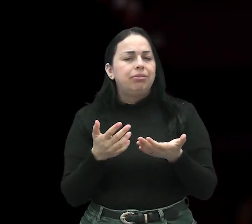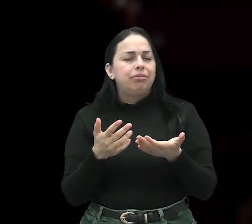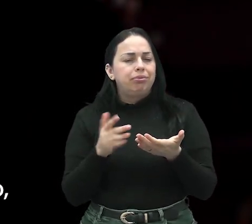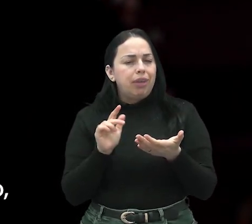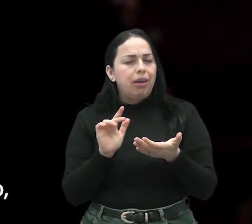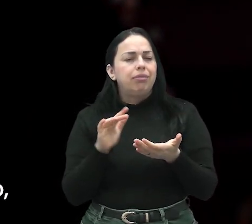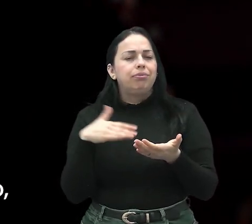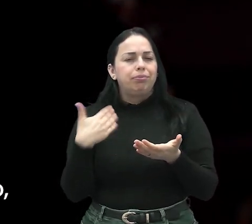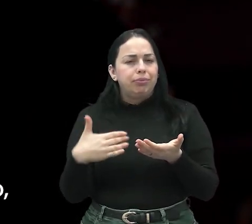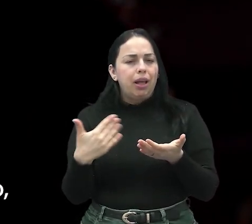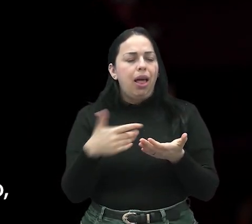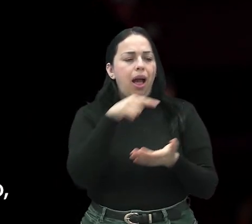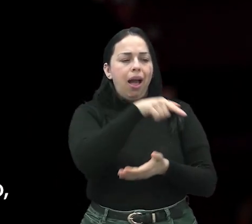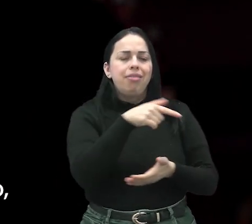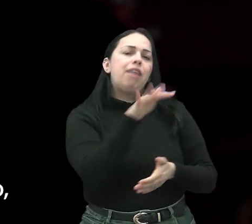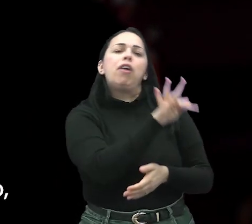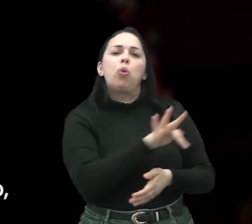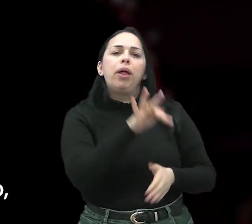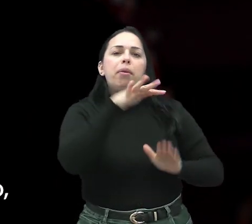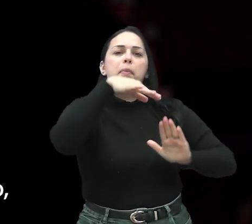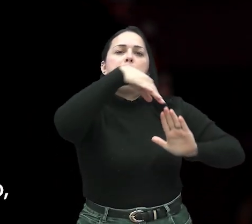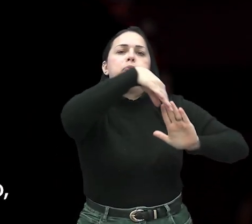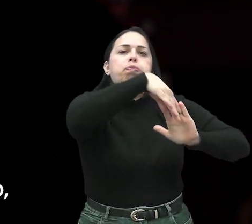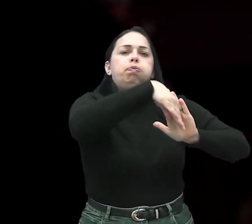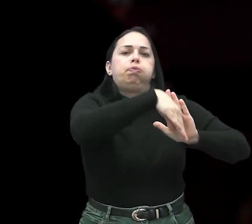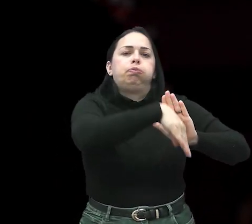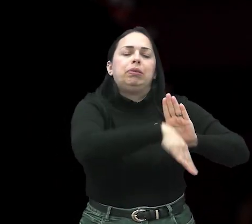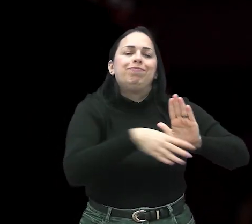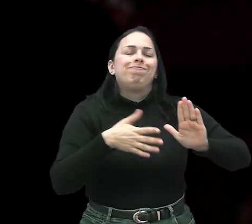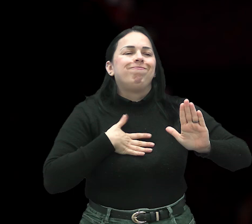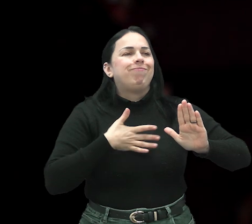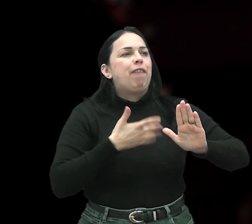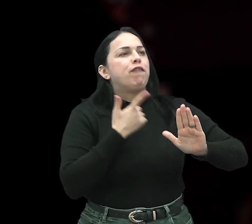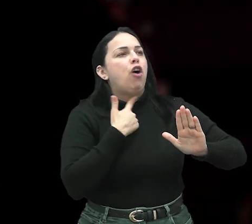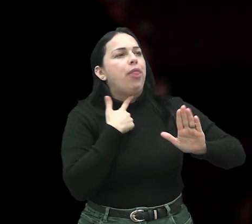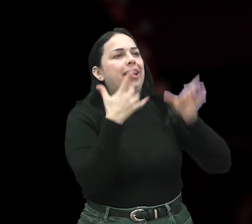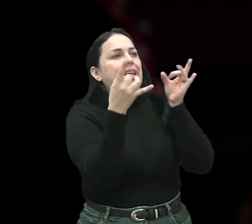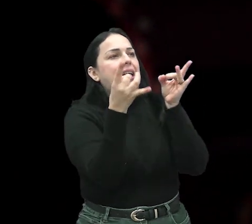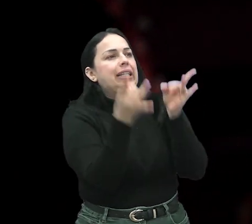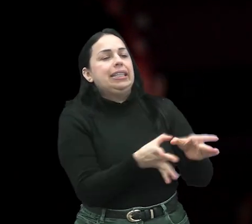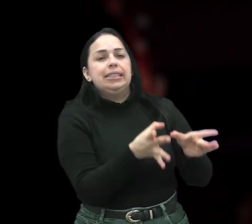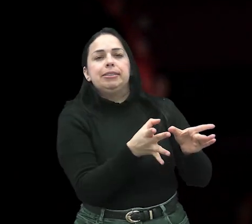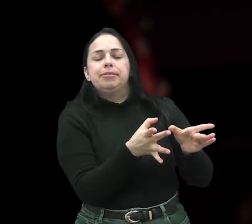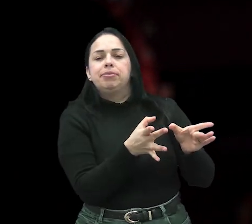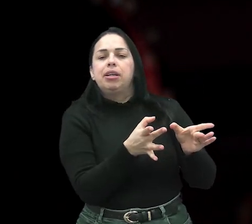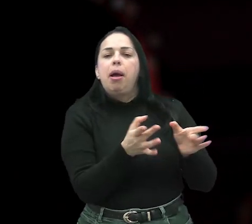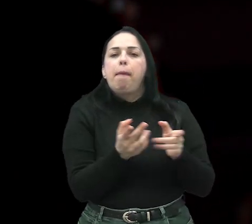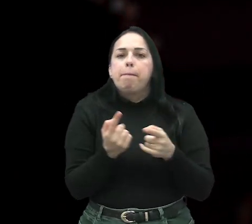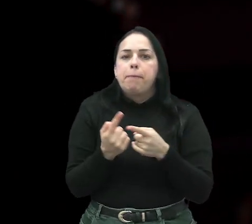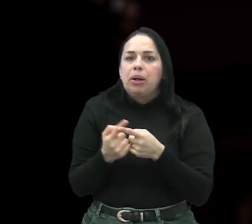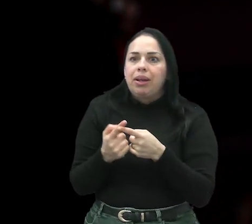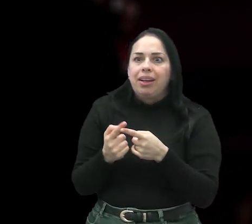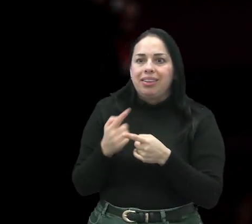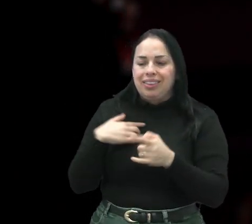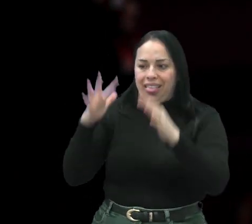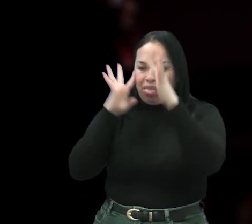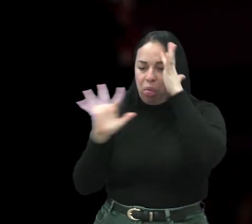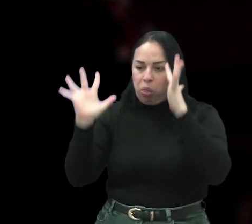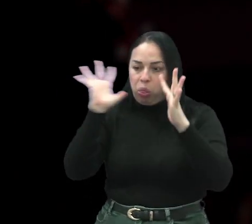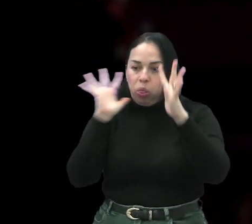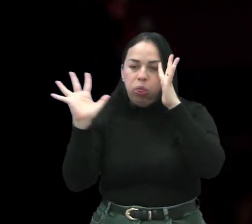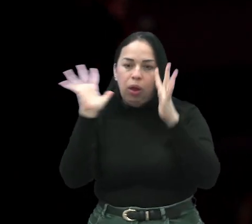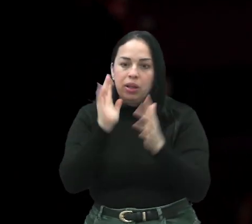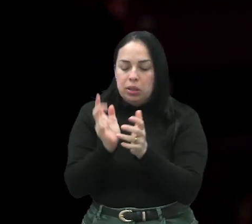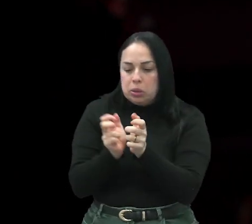jogo, e então isso caiu muito no meu desempenho. Inclusive eu pensei muitas vezes em desistir, porque